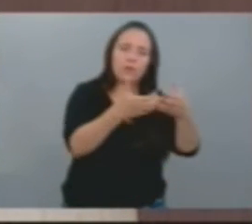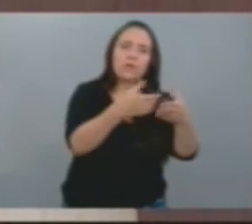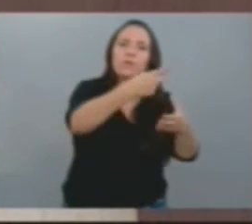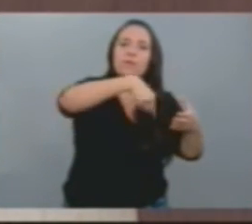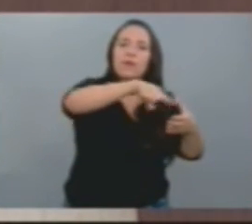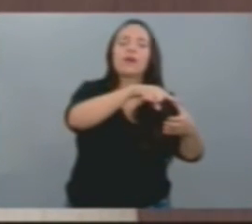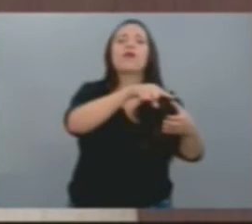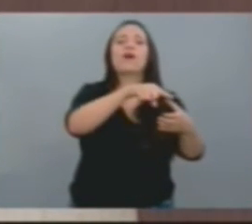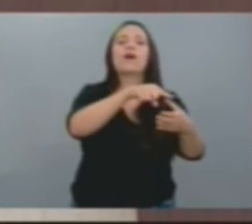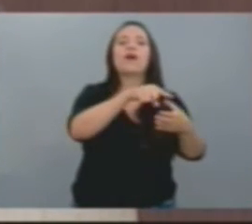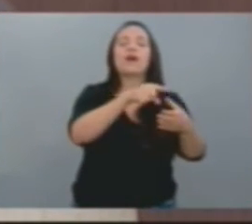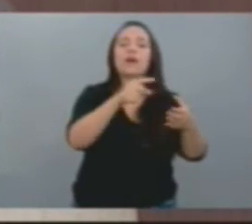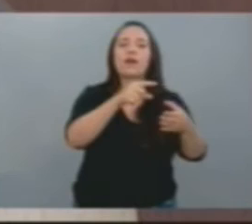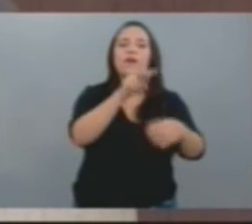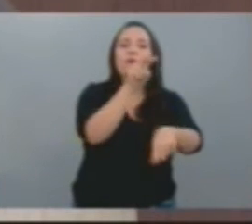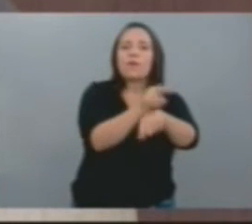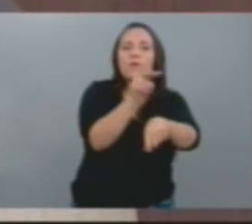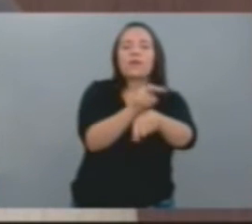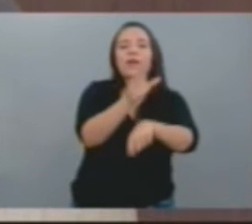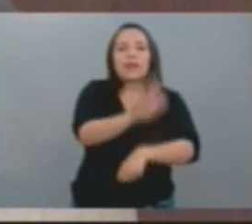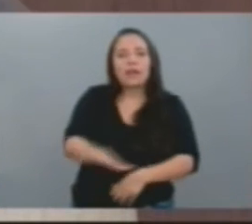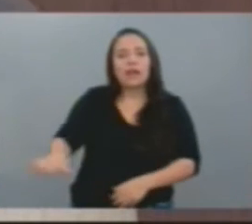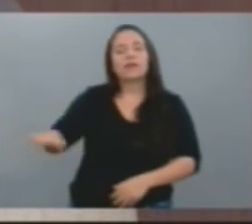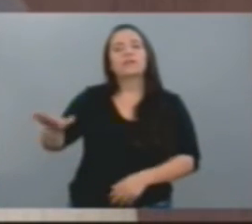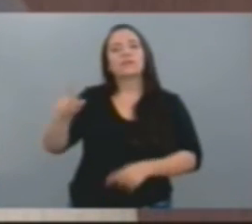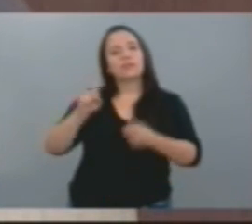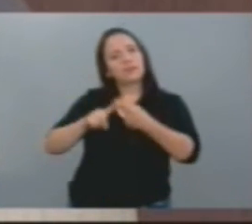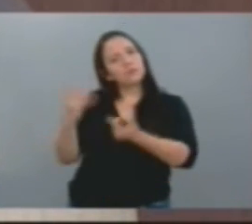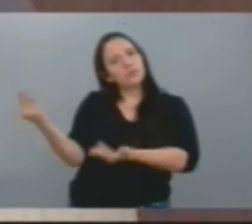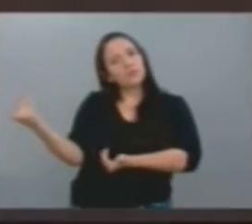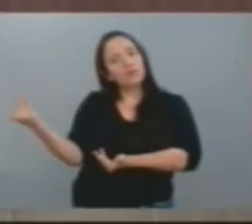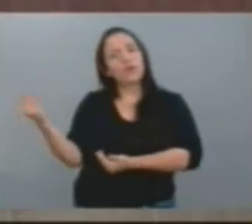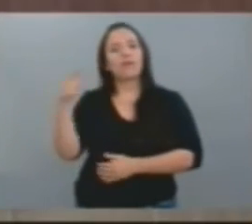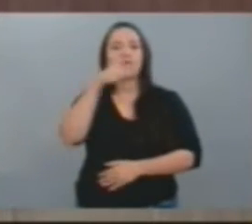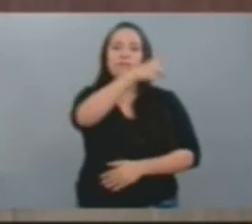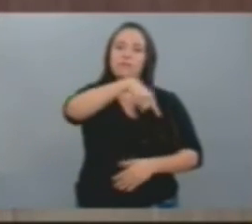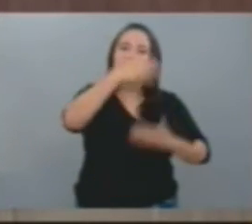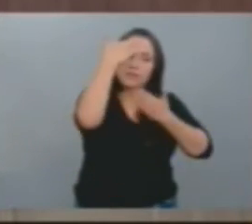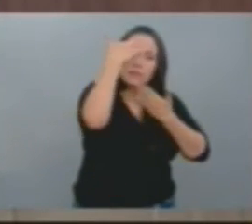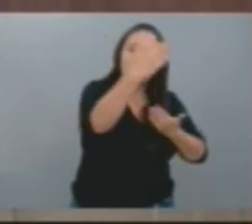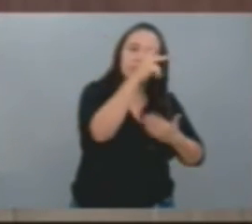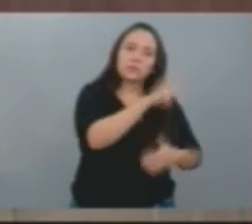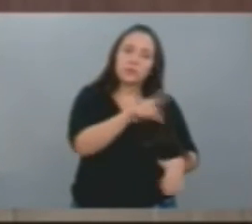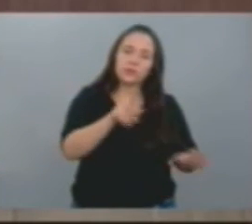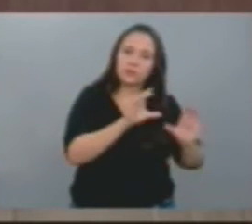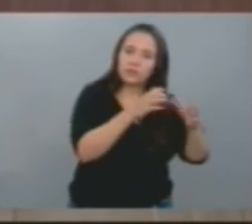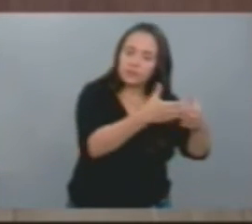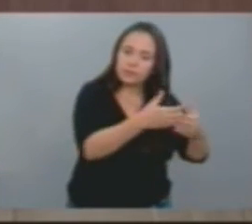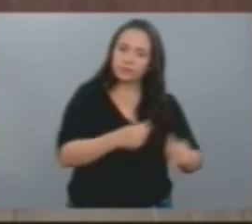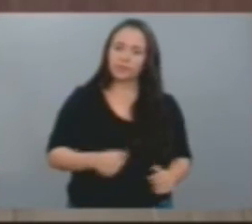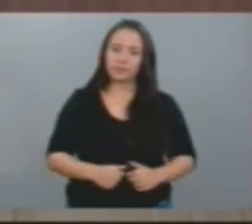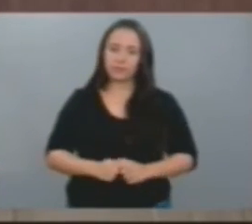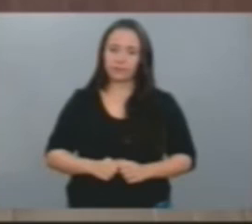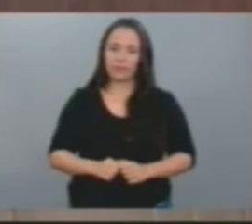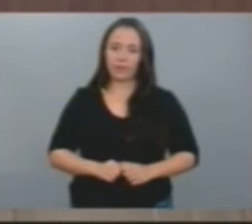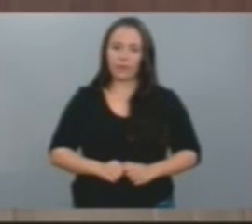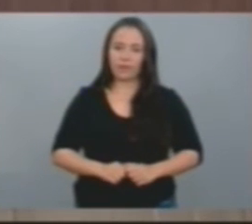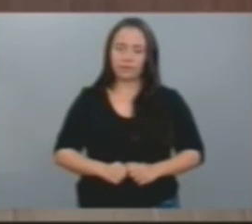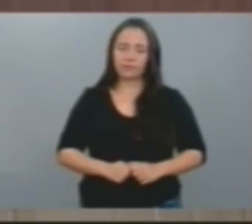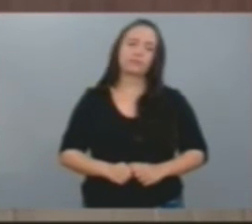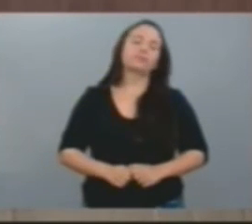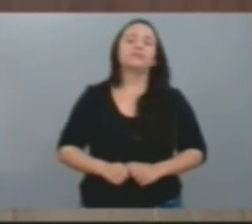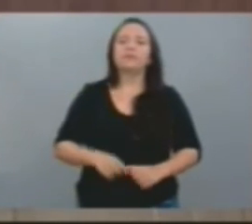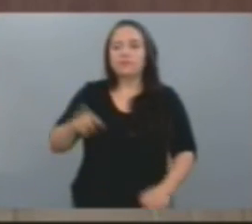das suas crianças e adolescentes? Deputado Renato, me permite uma parte, Claro, quando possível. Deputado Roberto, o senhor sabe quanto é que está a média de